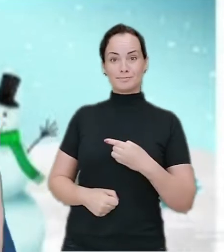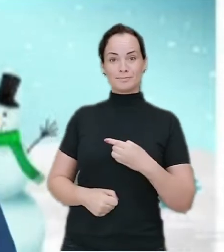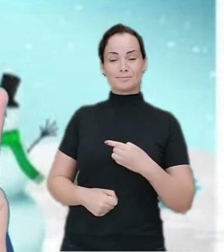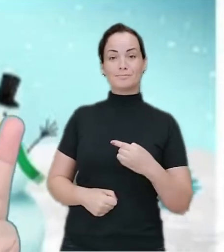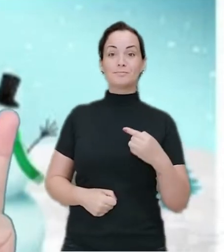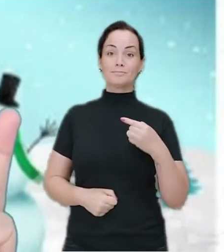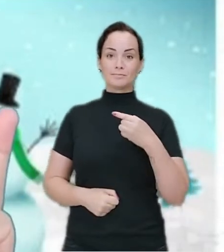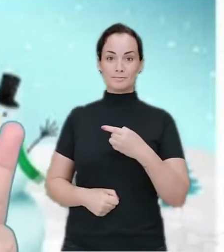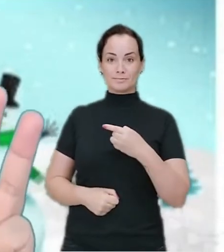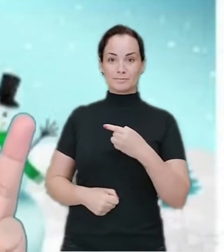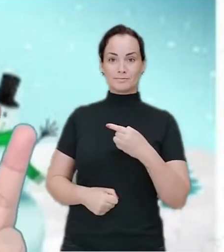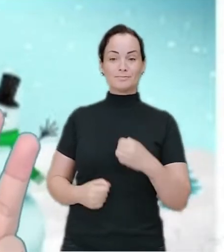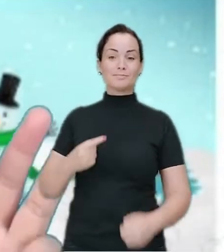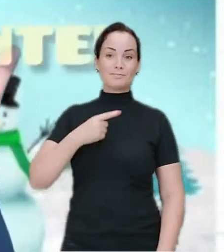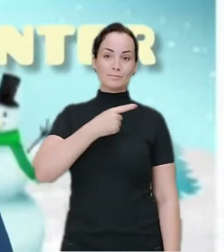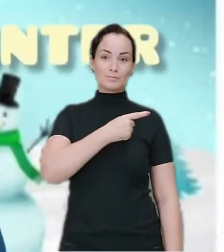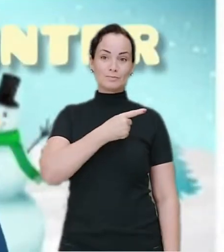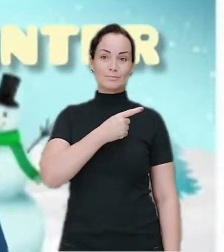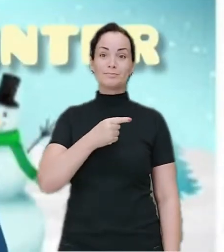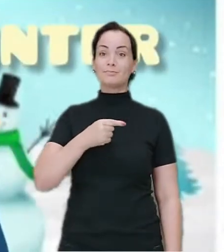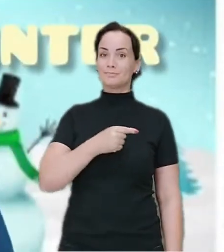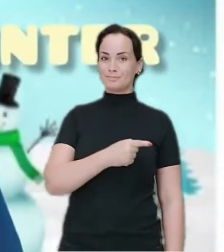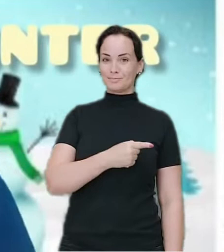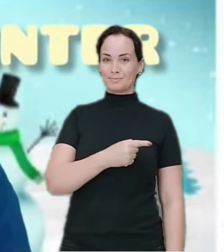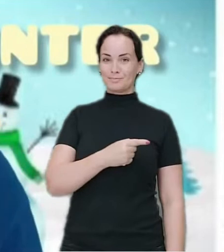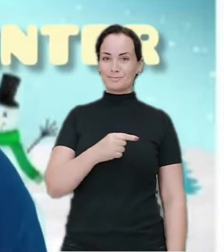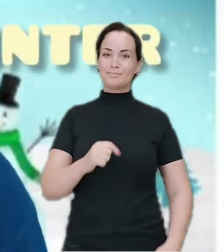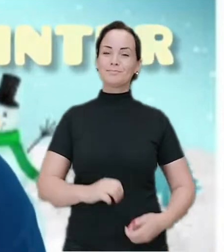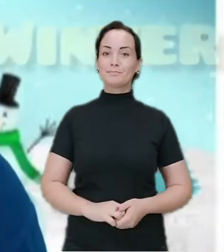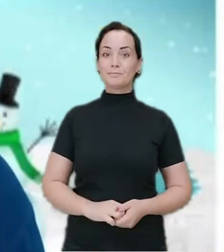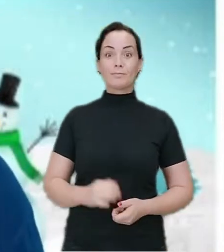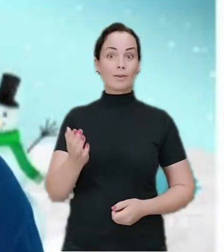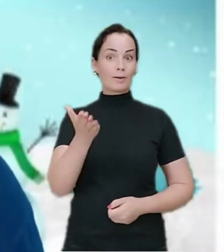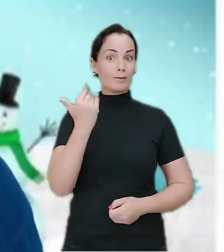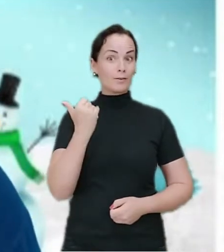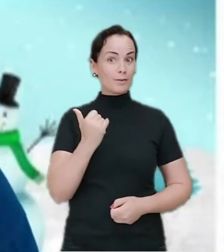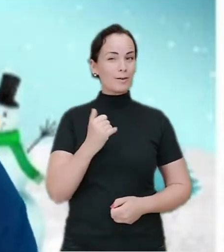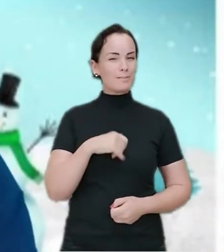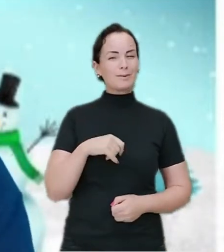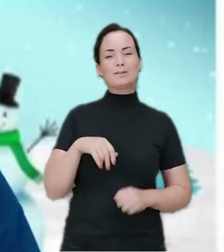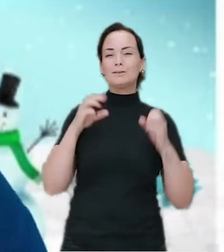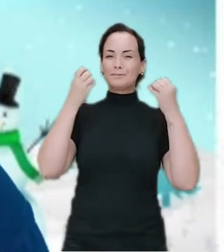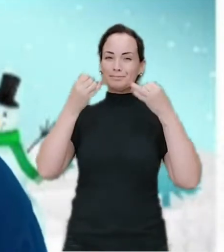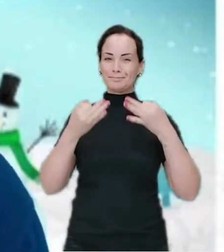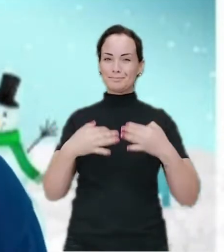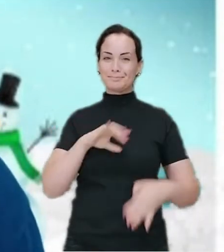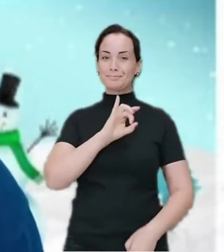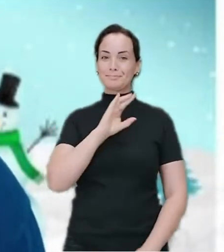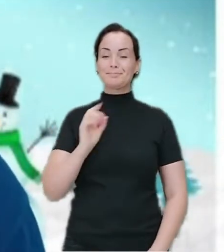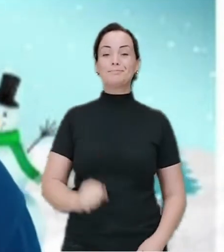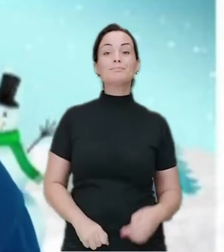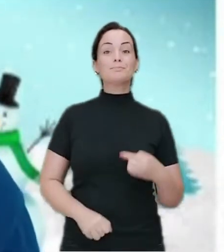summer, autumn and winter. Vamos falar um pouquinho de cada uma?